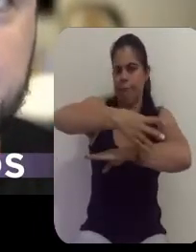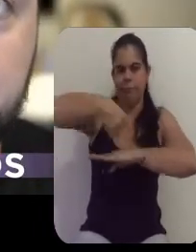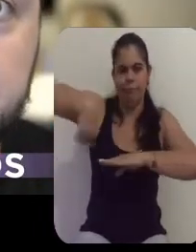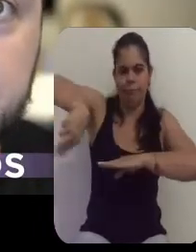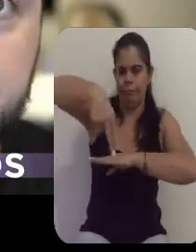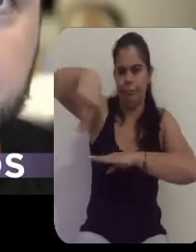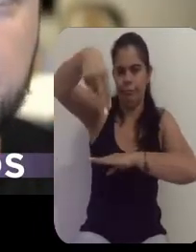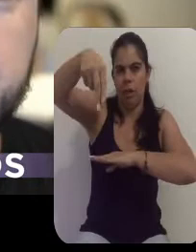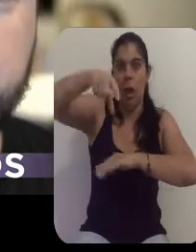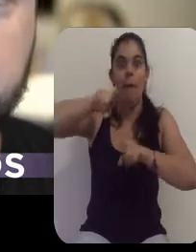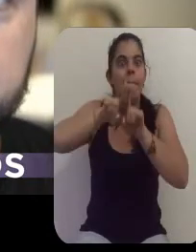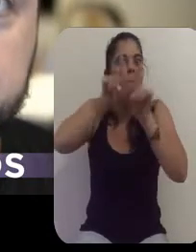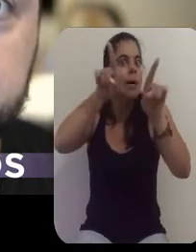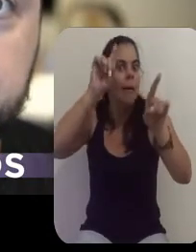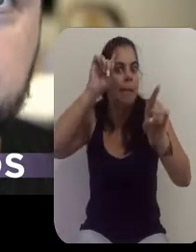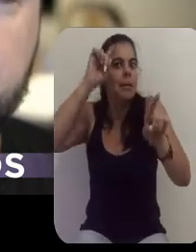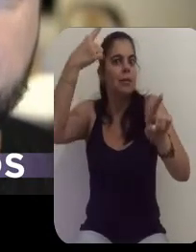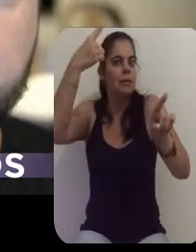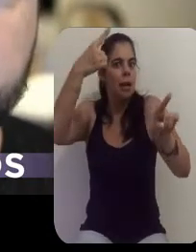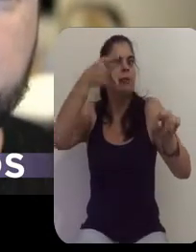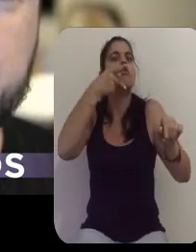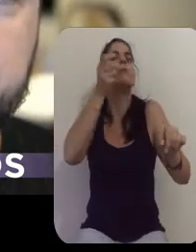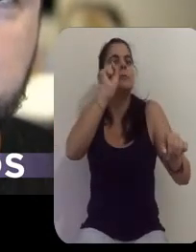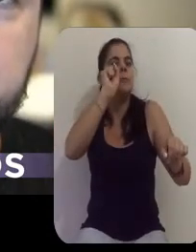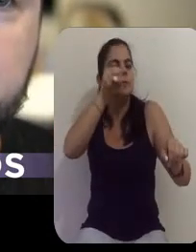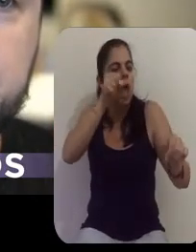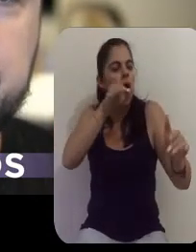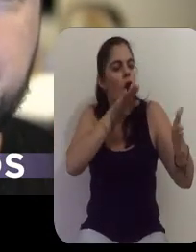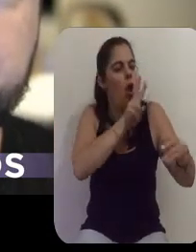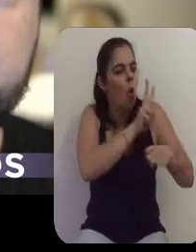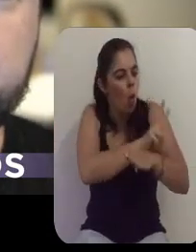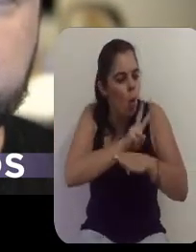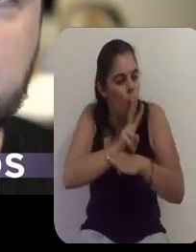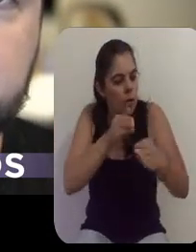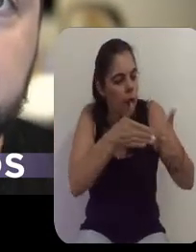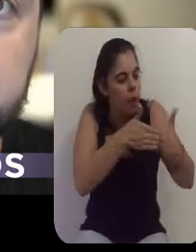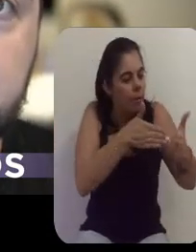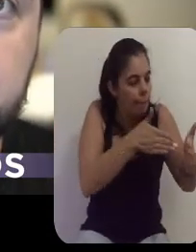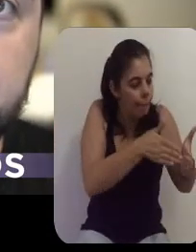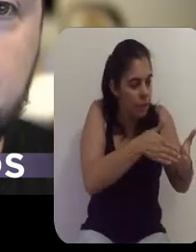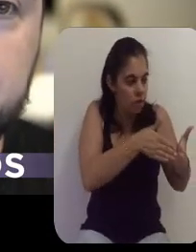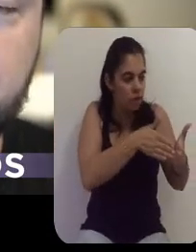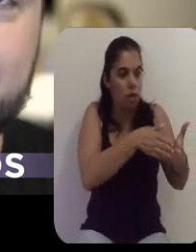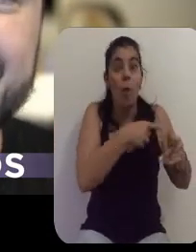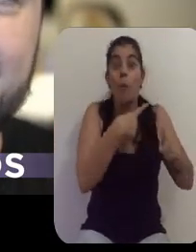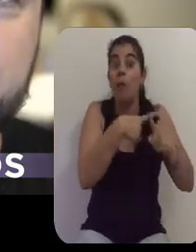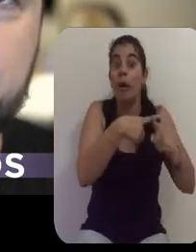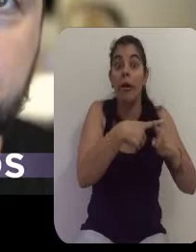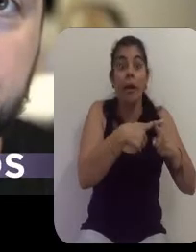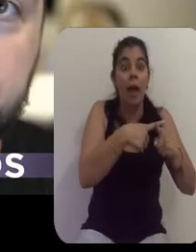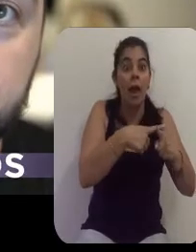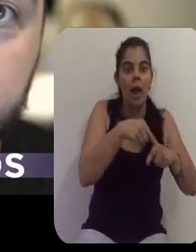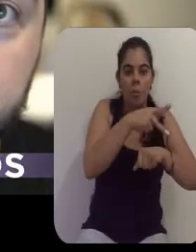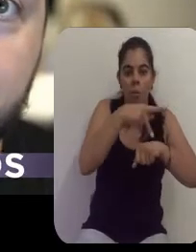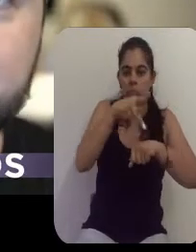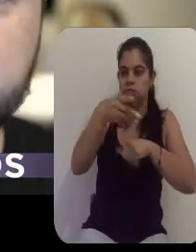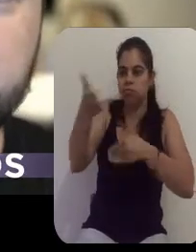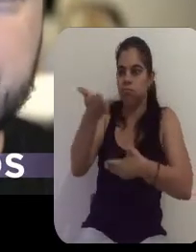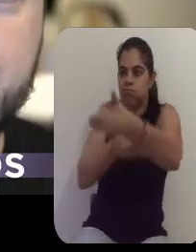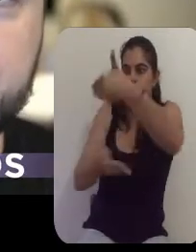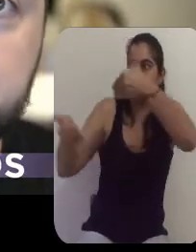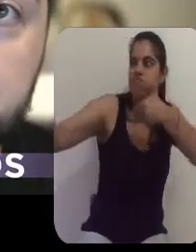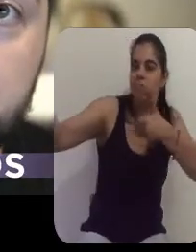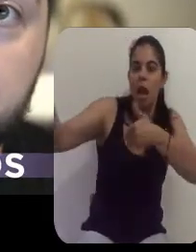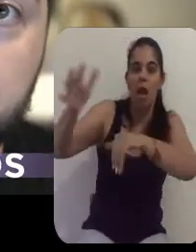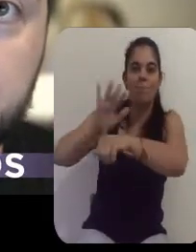fronteiras fechadas por conta disso, porque a gente não pode deixar os casos serem importados e começarem de novo um surto. Essa é a